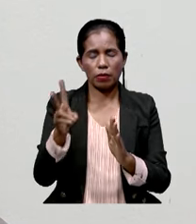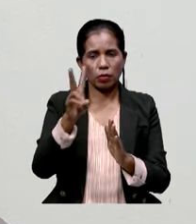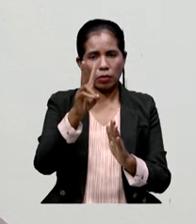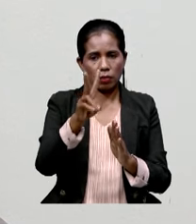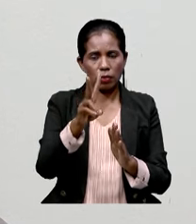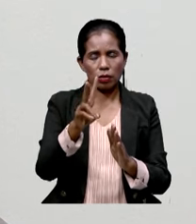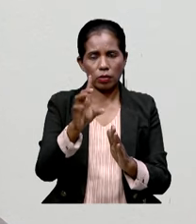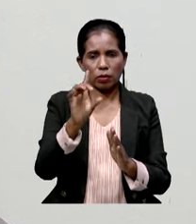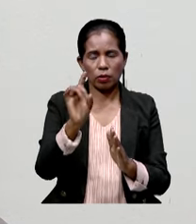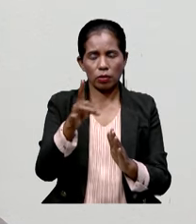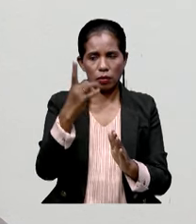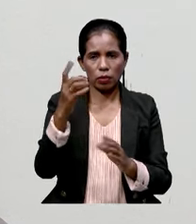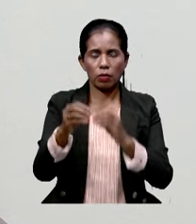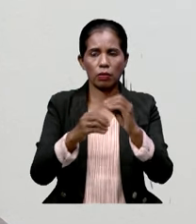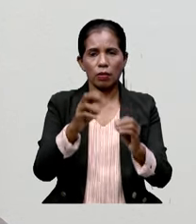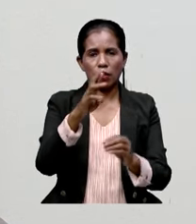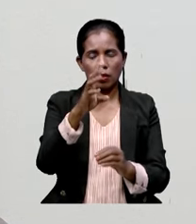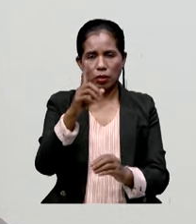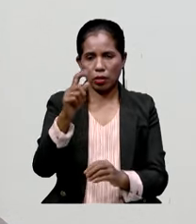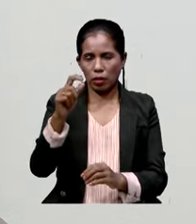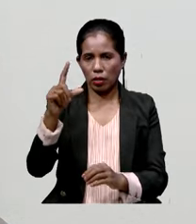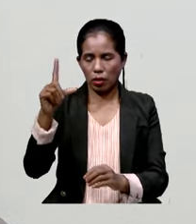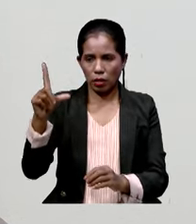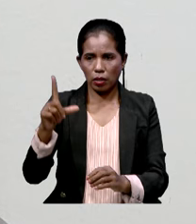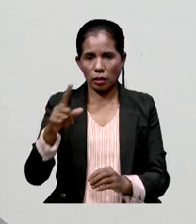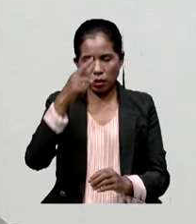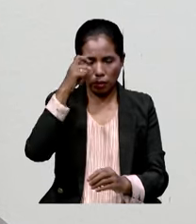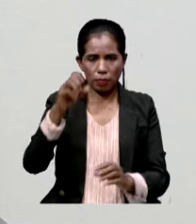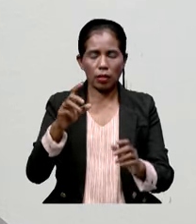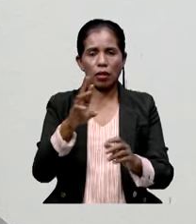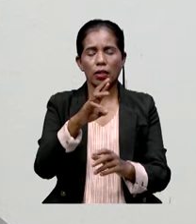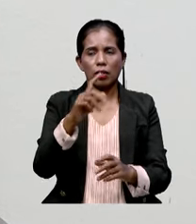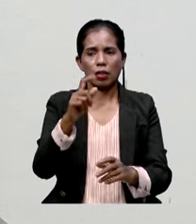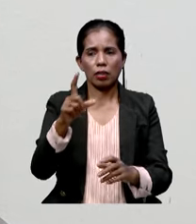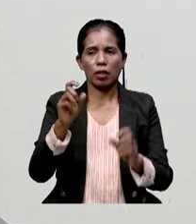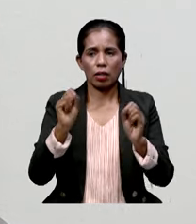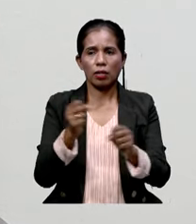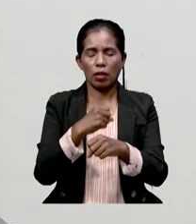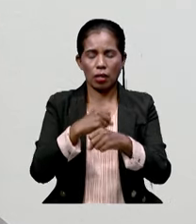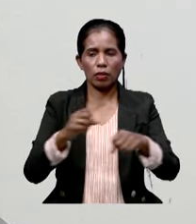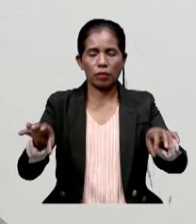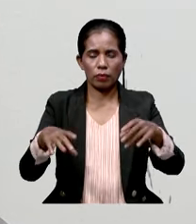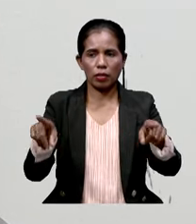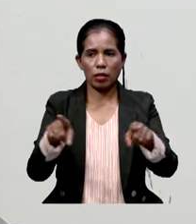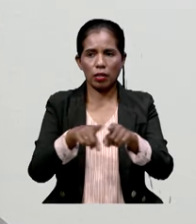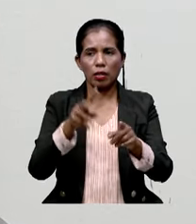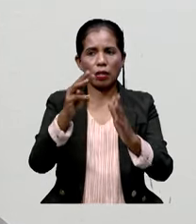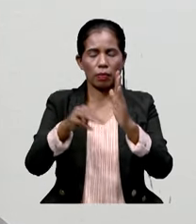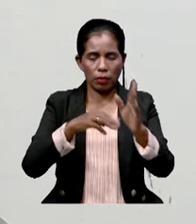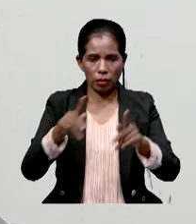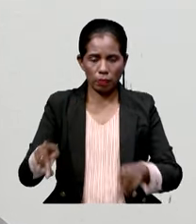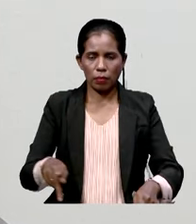konaba RTTL nian. Tamba RTTL empresa pública, mas veníamos a la função hanesan média